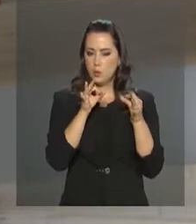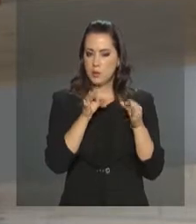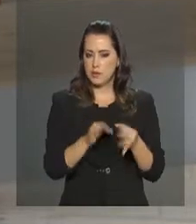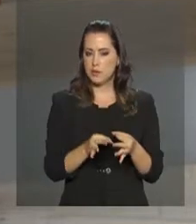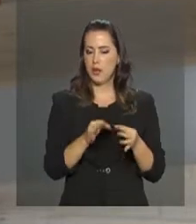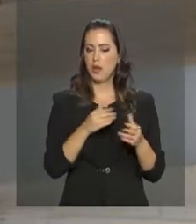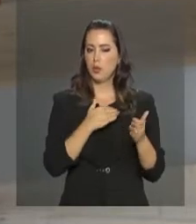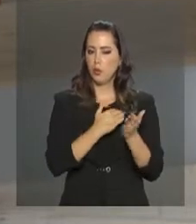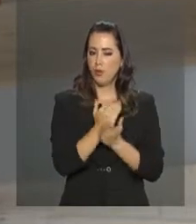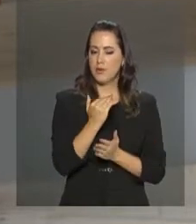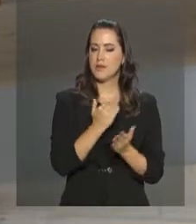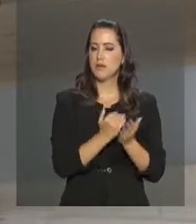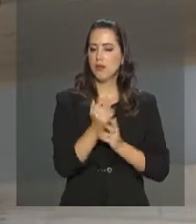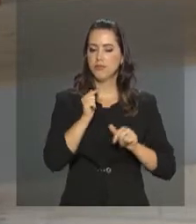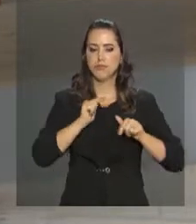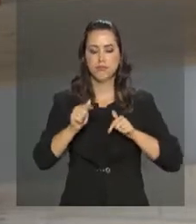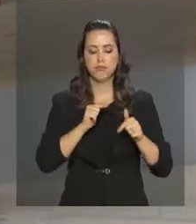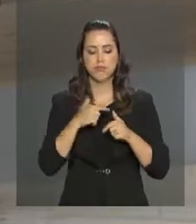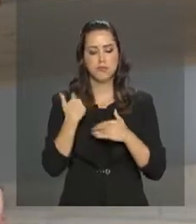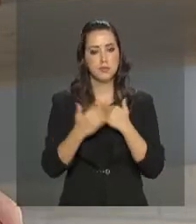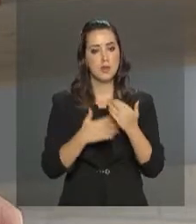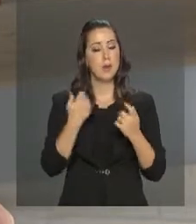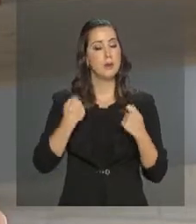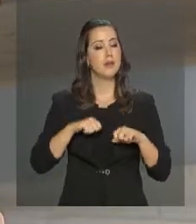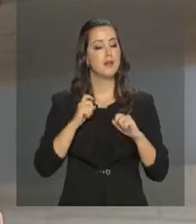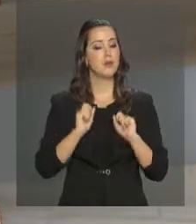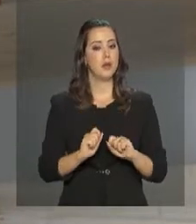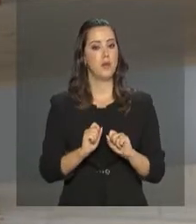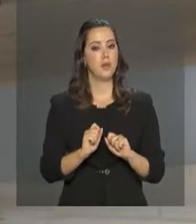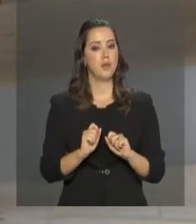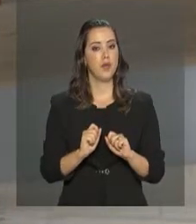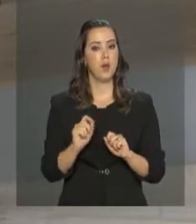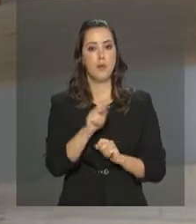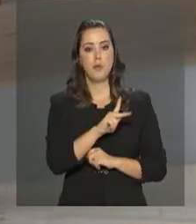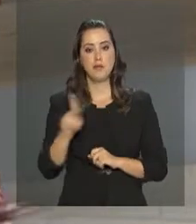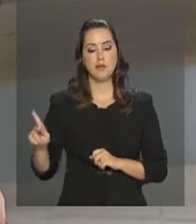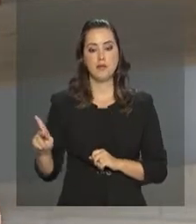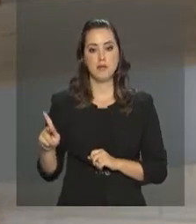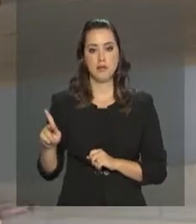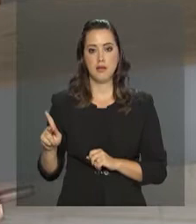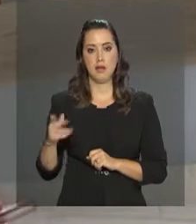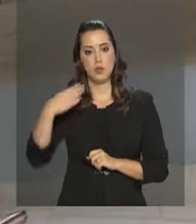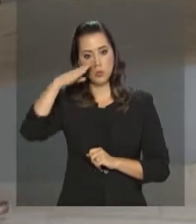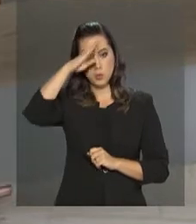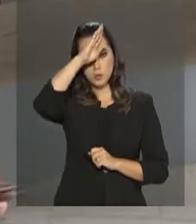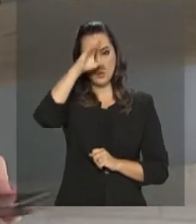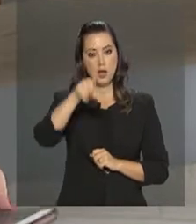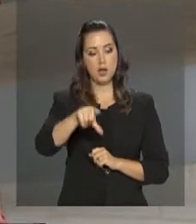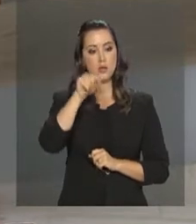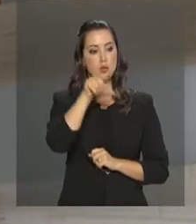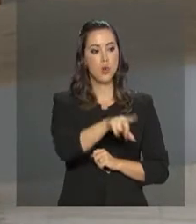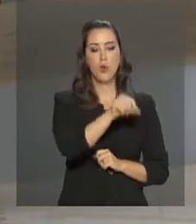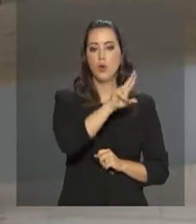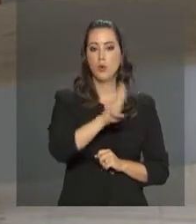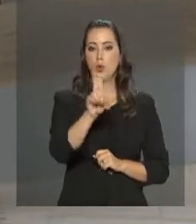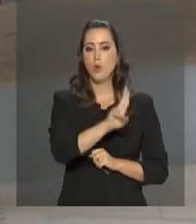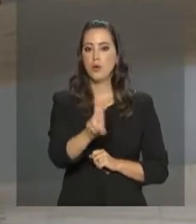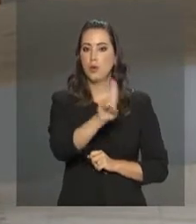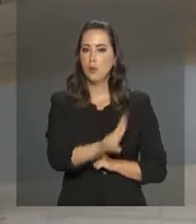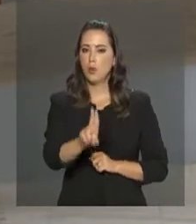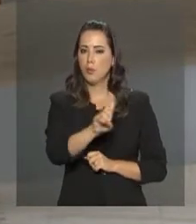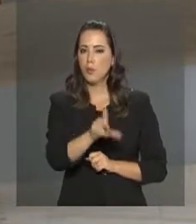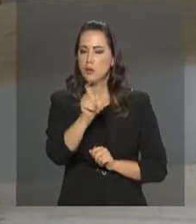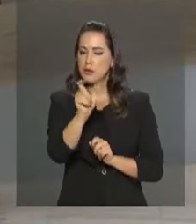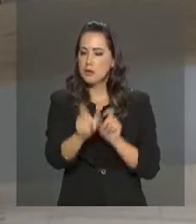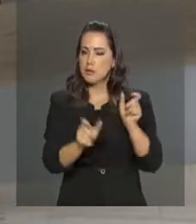efetivamente começar a trabalhar, a funcionar, é preciso que o presidente eleito faça aí a nomeação das pessoas, né, que vão